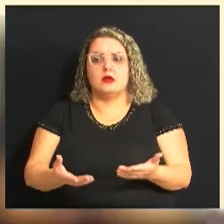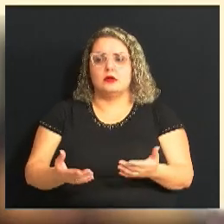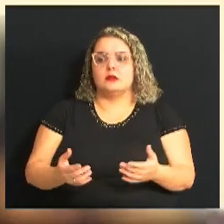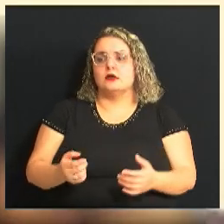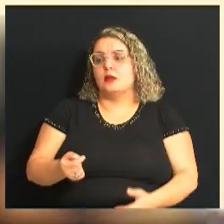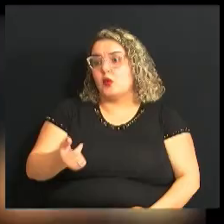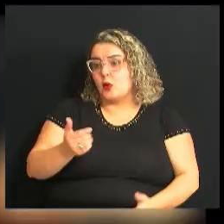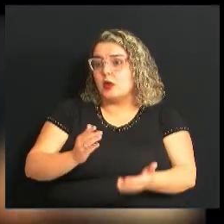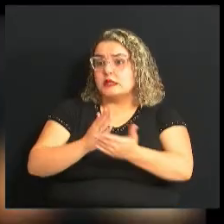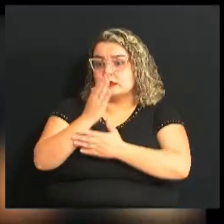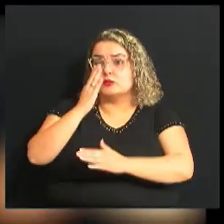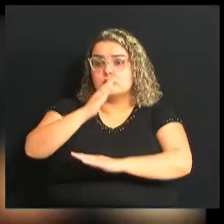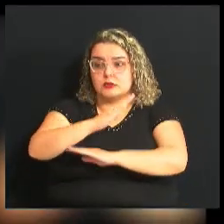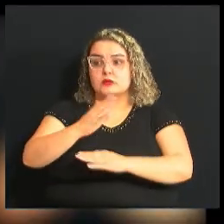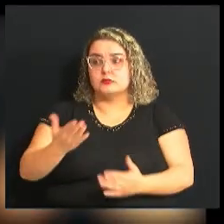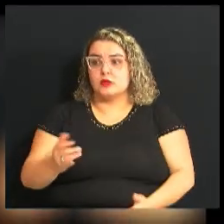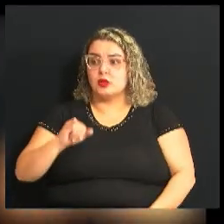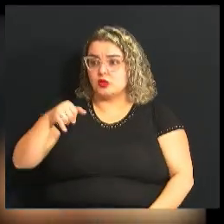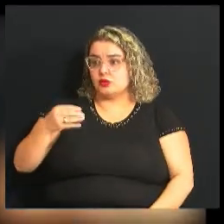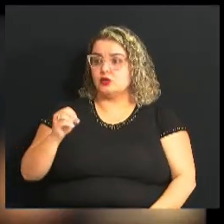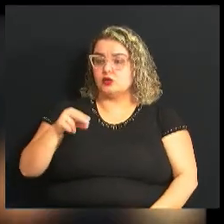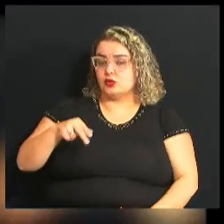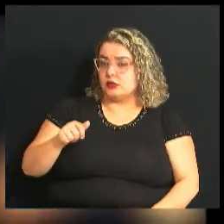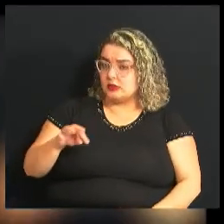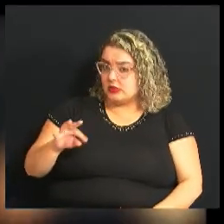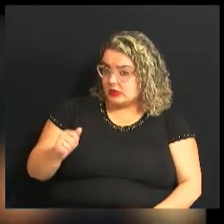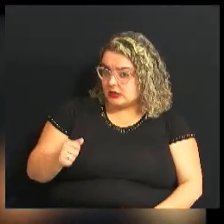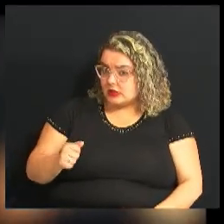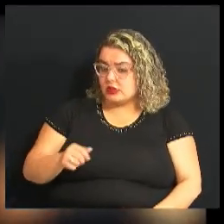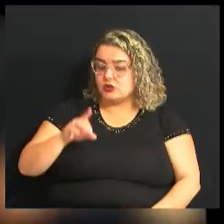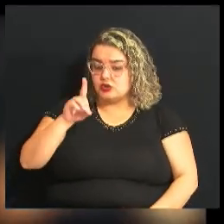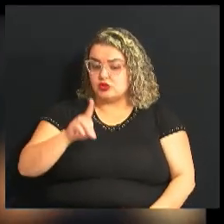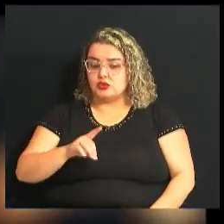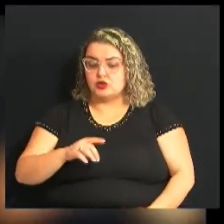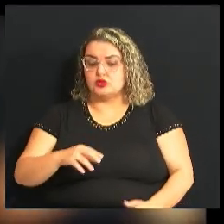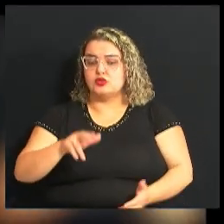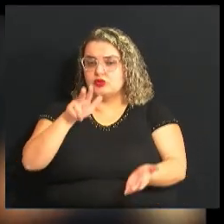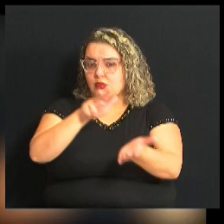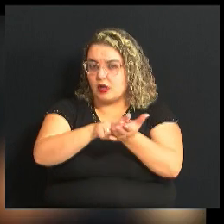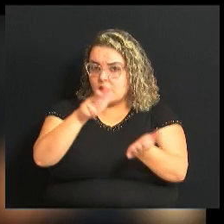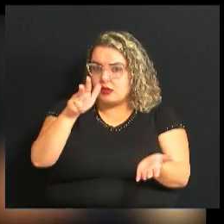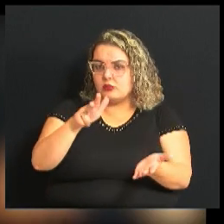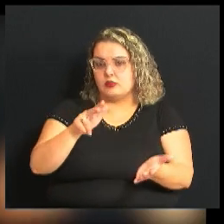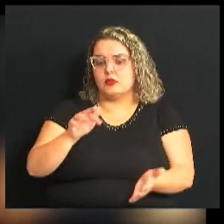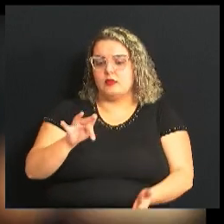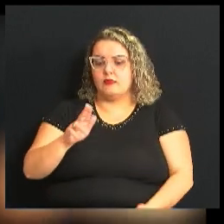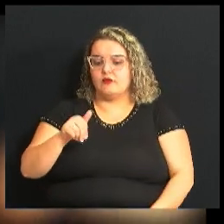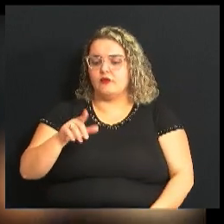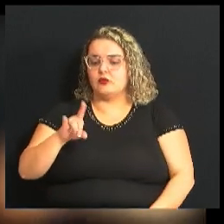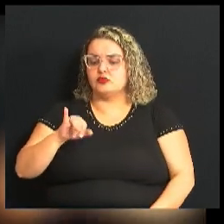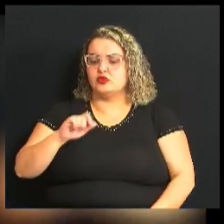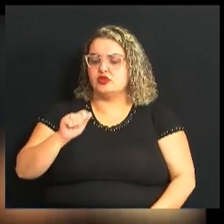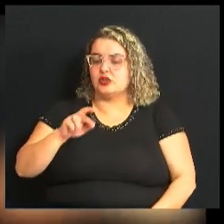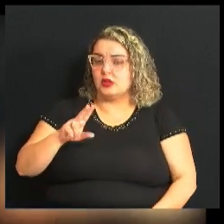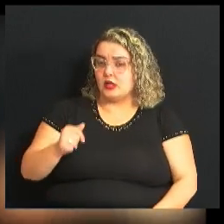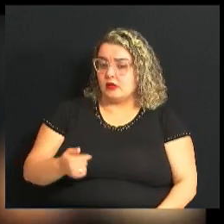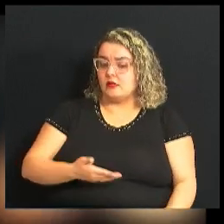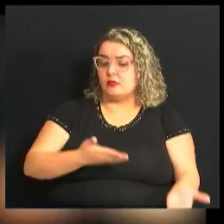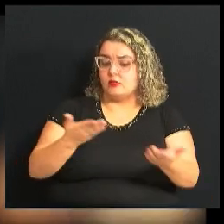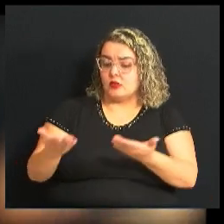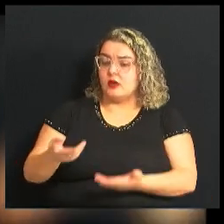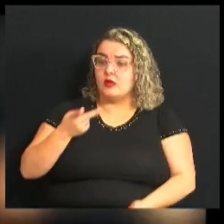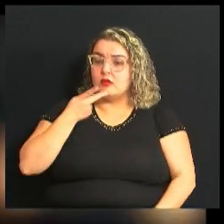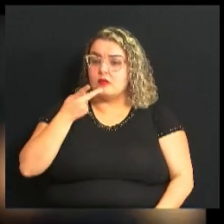aqui na Câmara. Jonathan Pereira, diretor de regularização fundiária da Coab, fez uma apresentação falando sobre